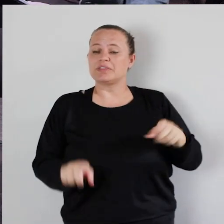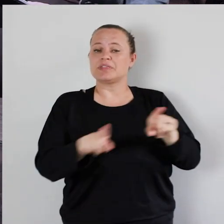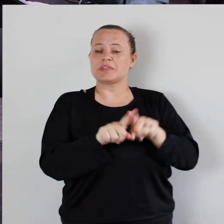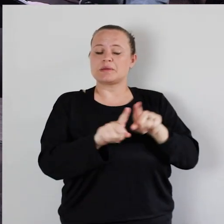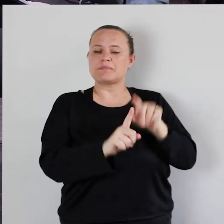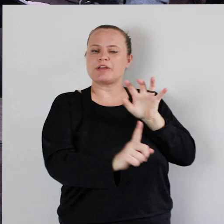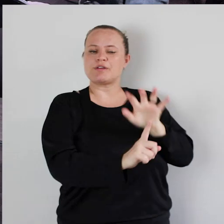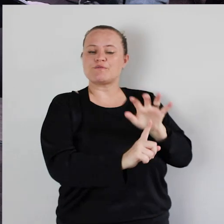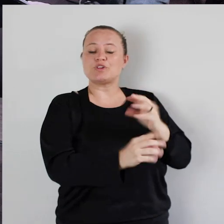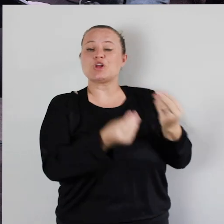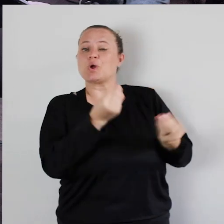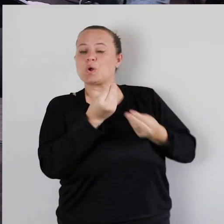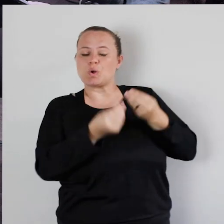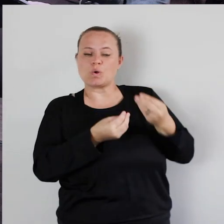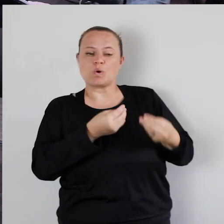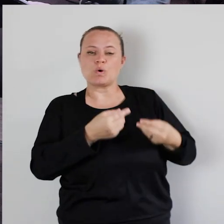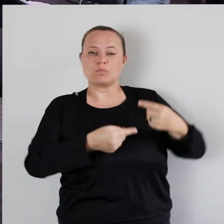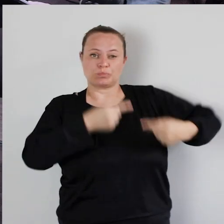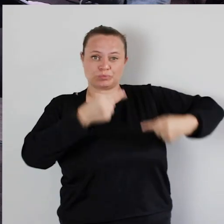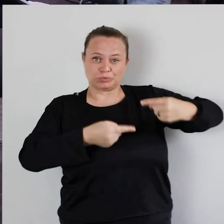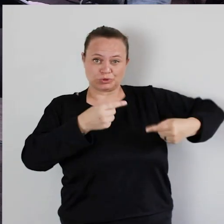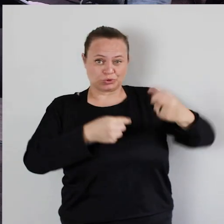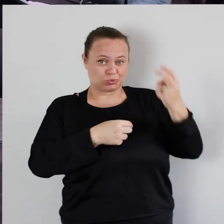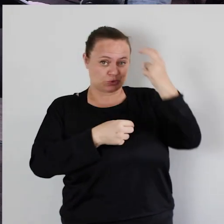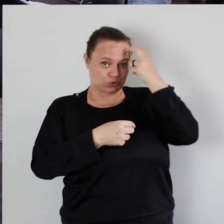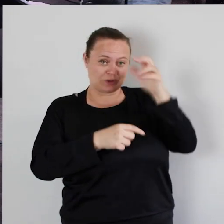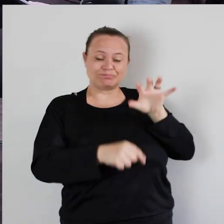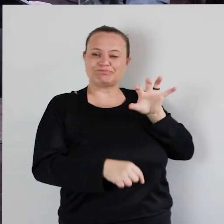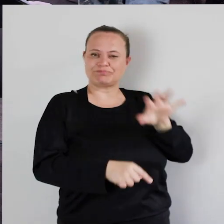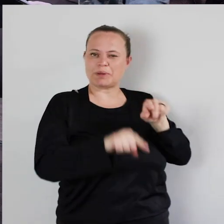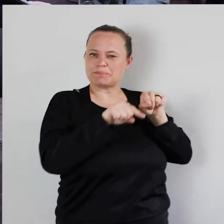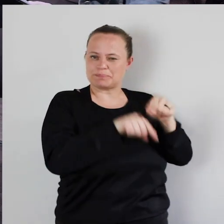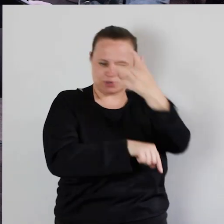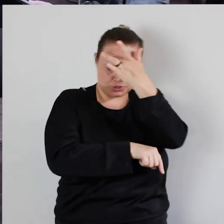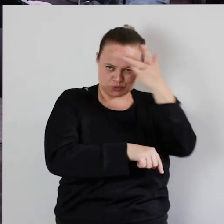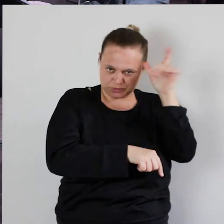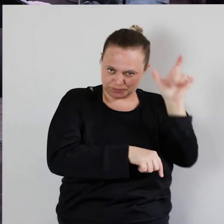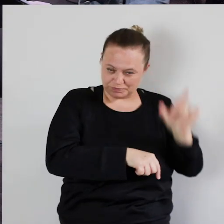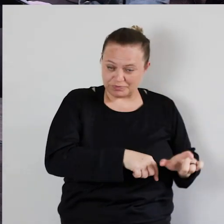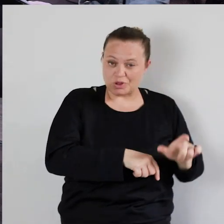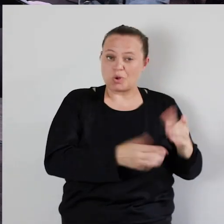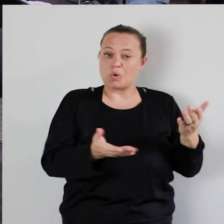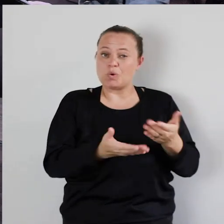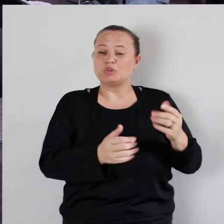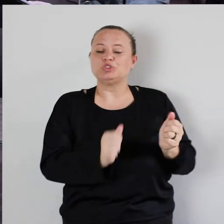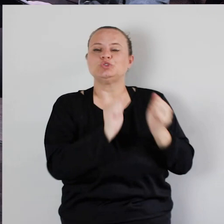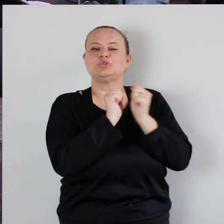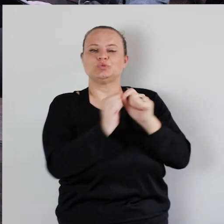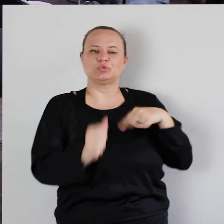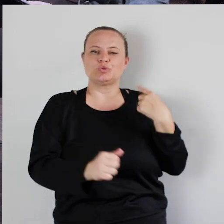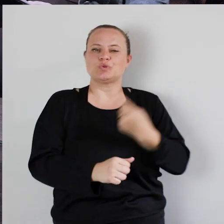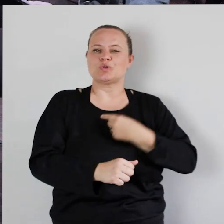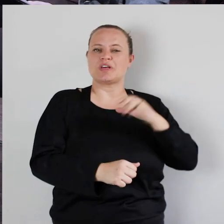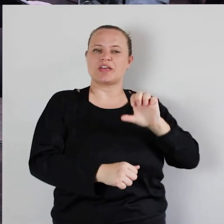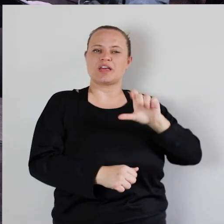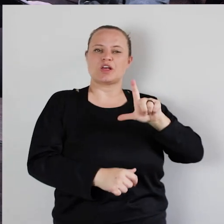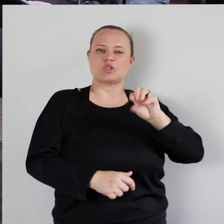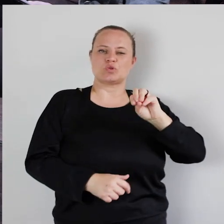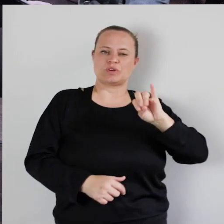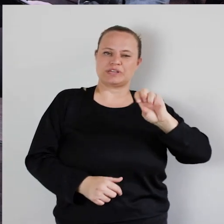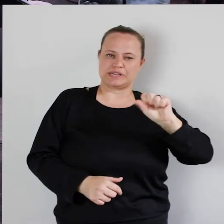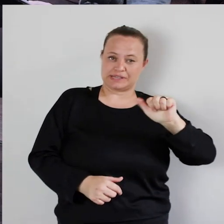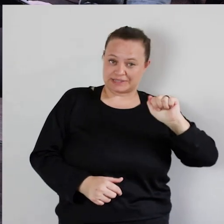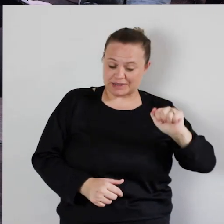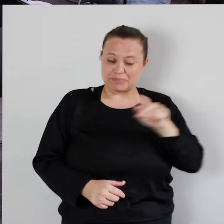de subsistência e a influência de políticas culturais sobre elas. Hoje com a gente está a professora Heloísa Helena Livramento de